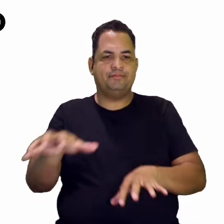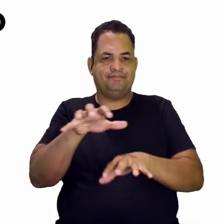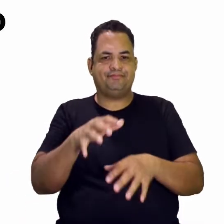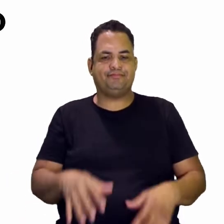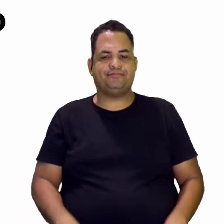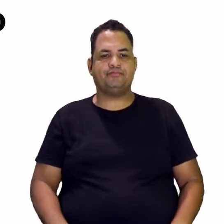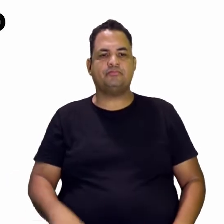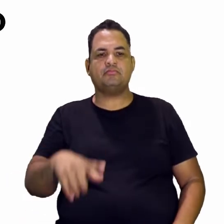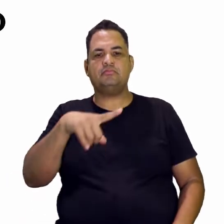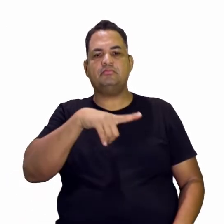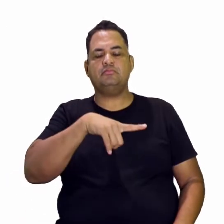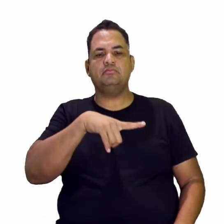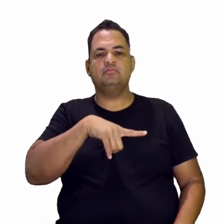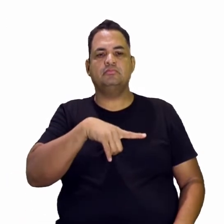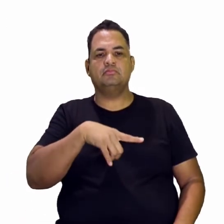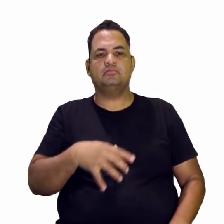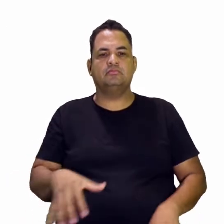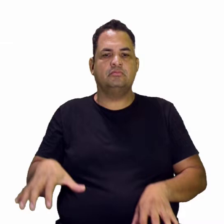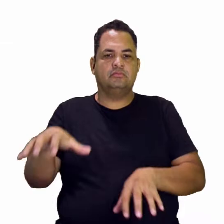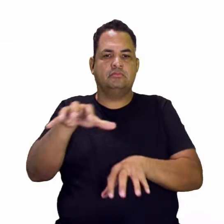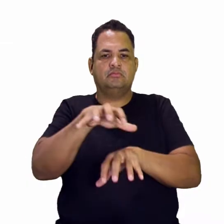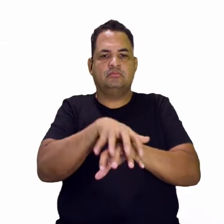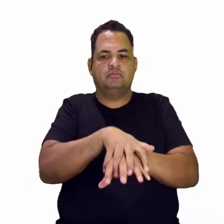reino Monera.